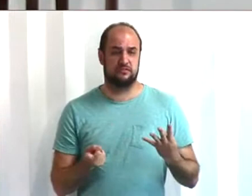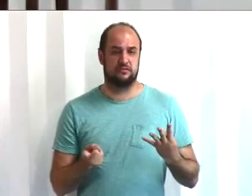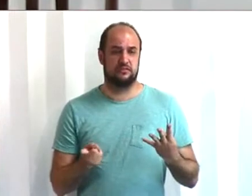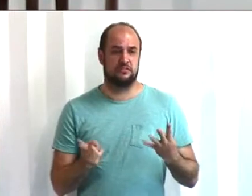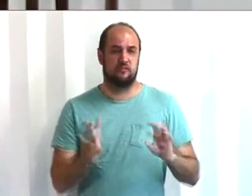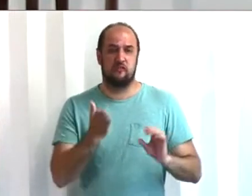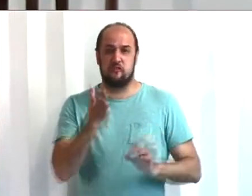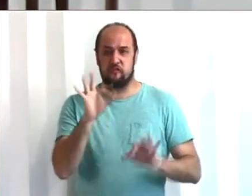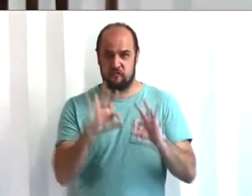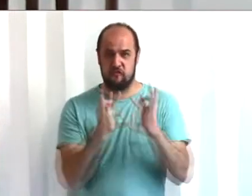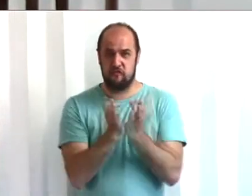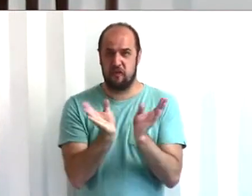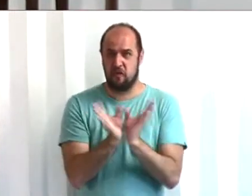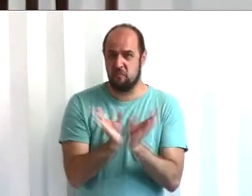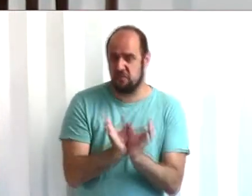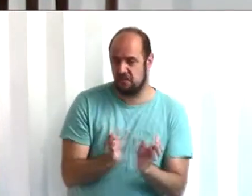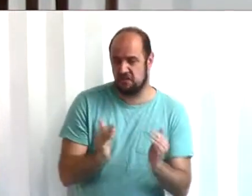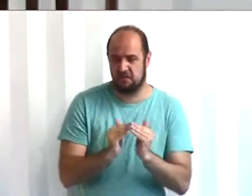ceia de família.